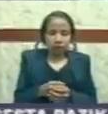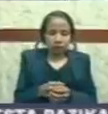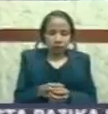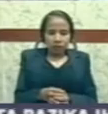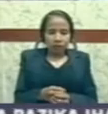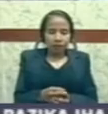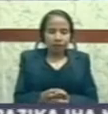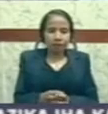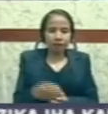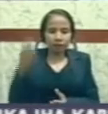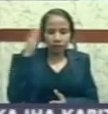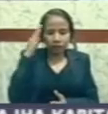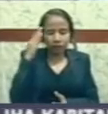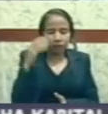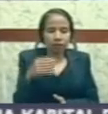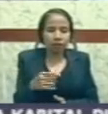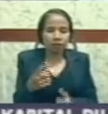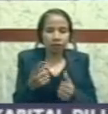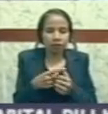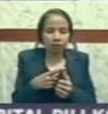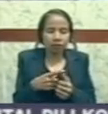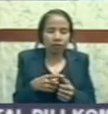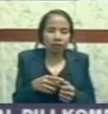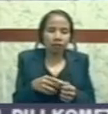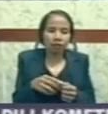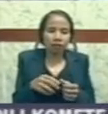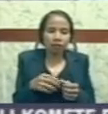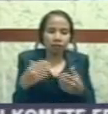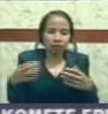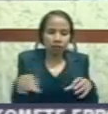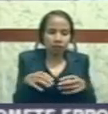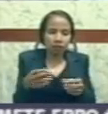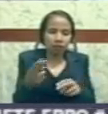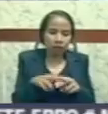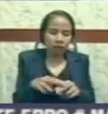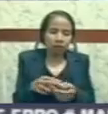principal, ma kita ne, a tu reforça a capacidade da execução. Né? Obrigado.